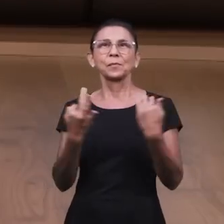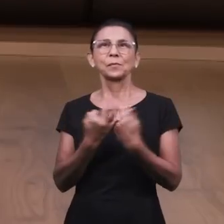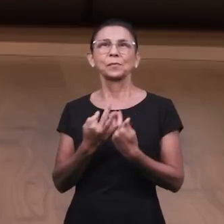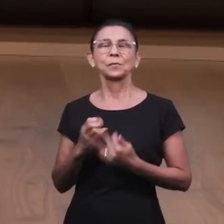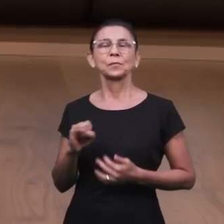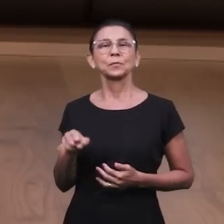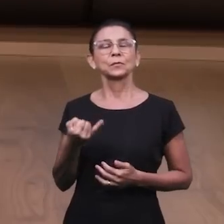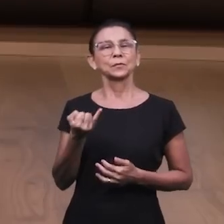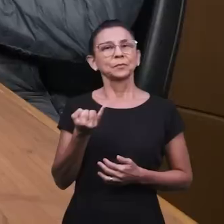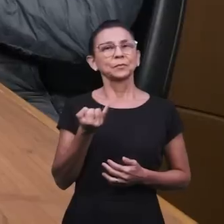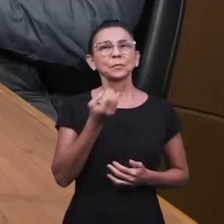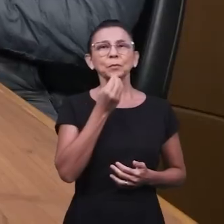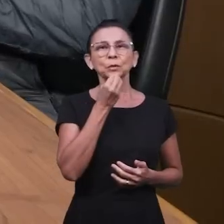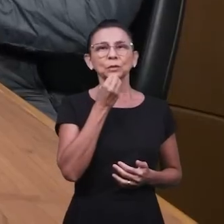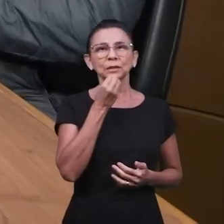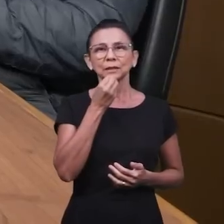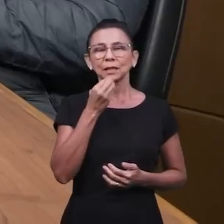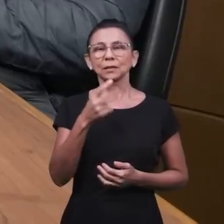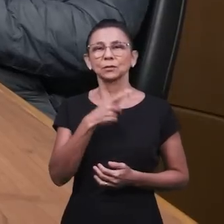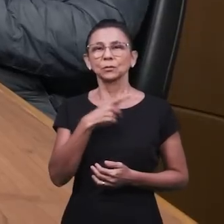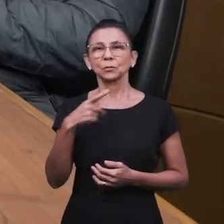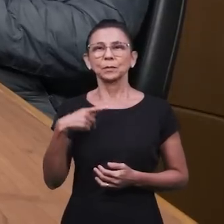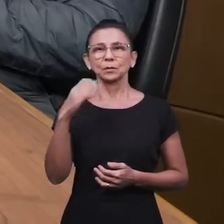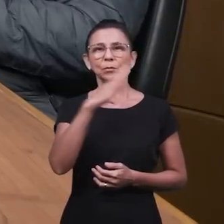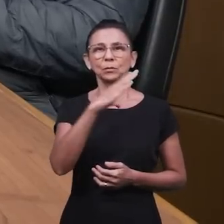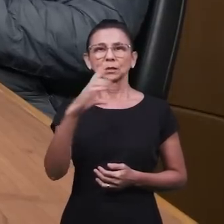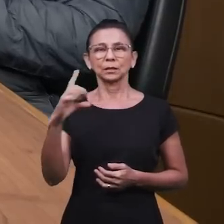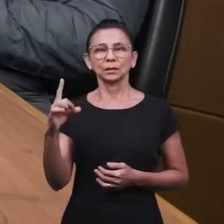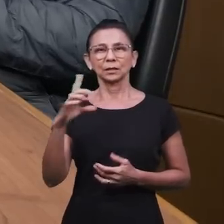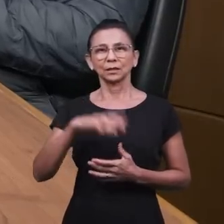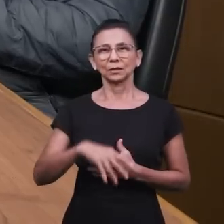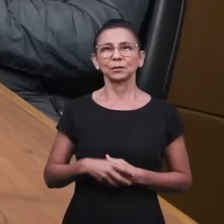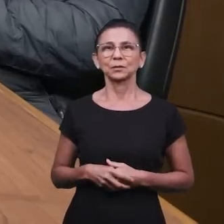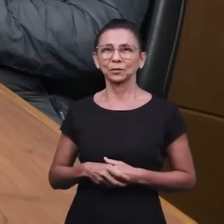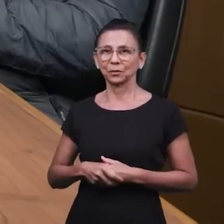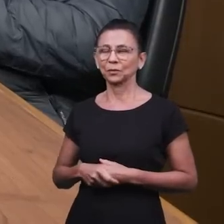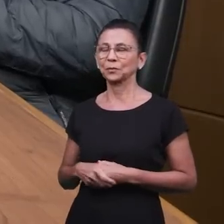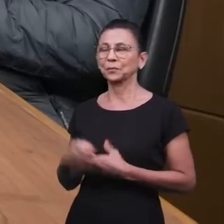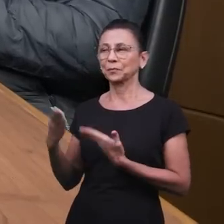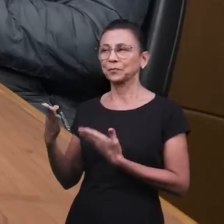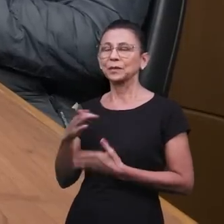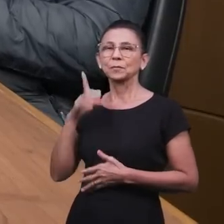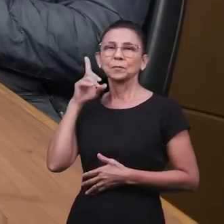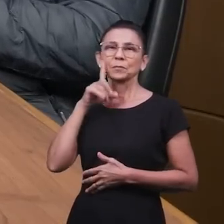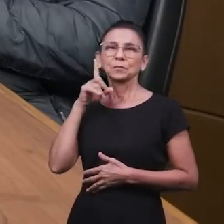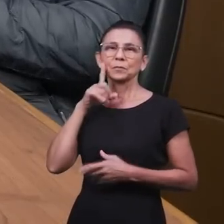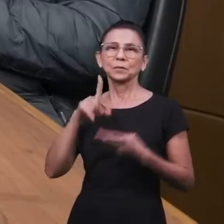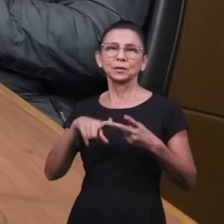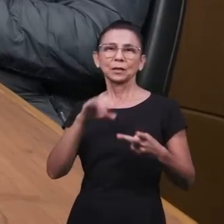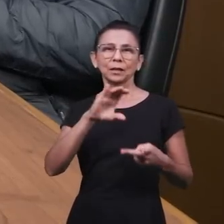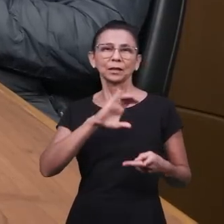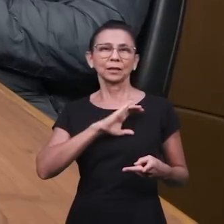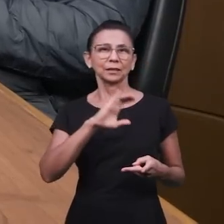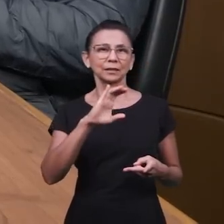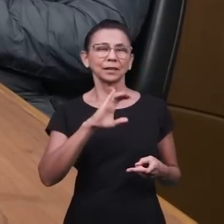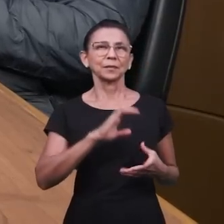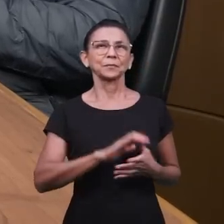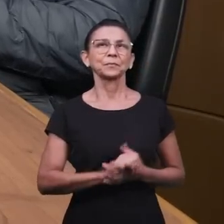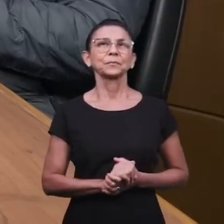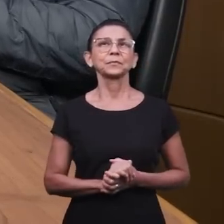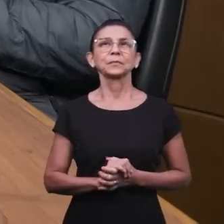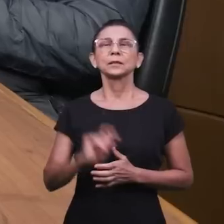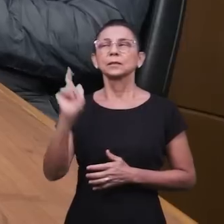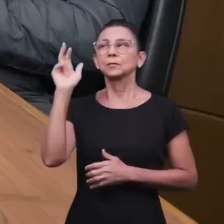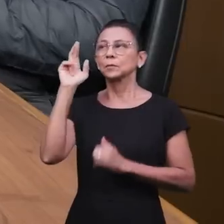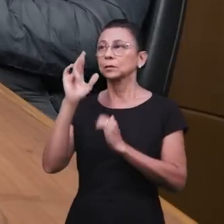aproveitar essa oportunidade e estamos aqui com o pastor Ronildo Scherrer, que é o coordenador da Igreja Cristã Maranata nos Estados Unidos e Canadá. Paz